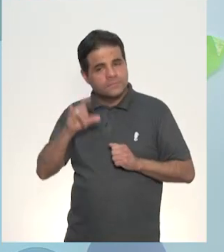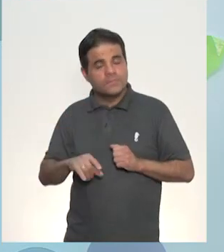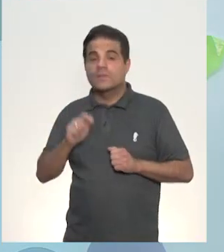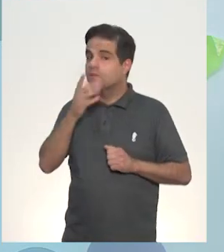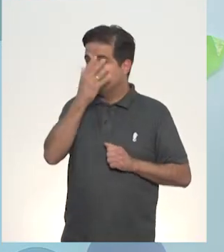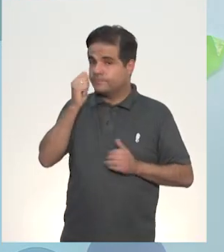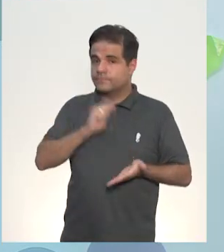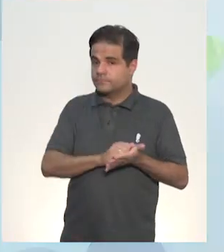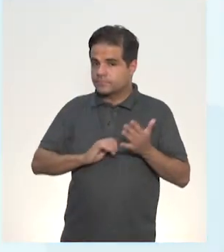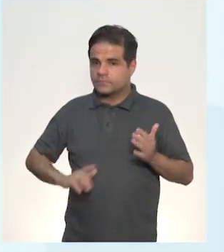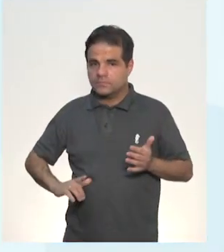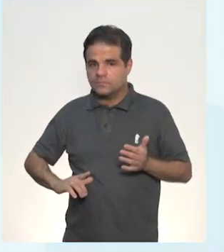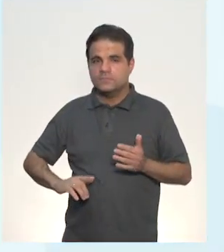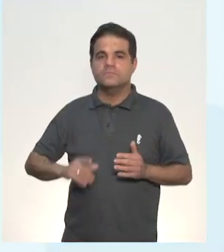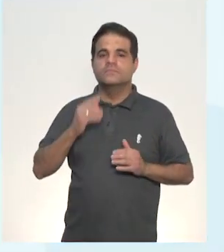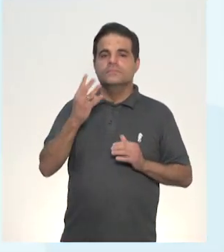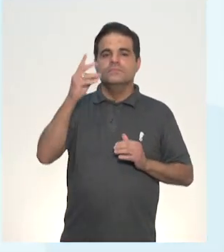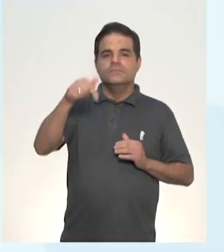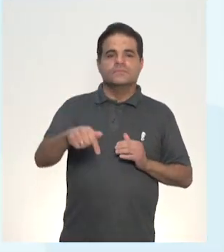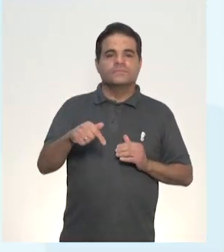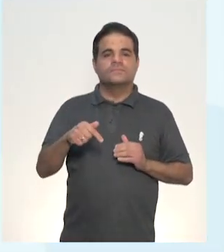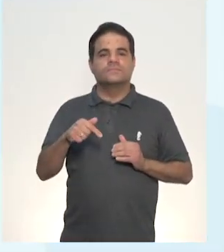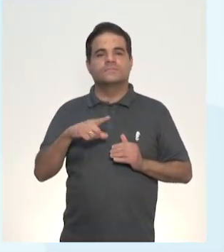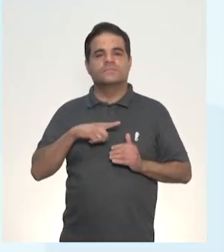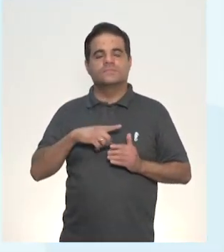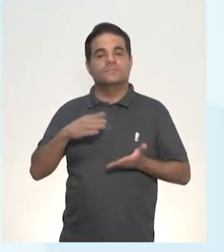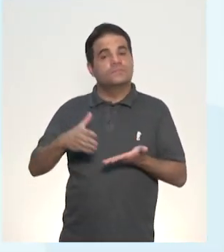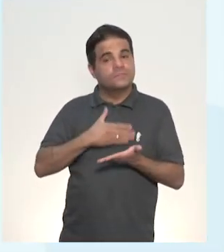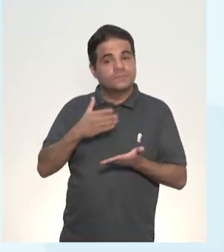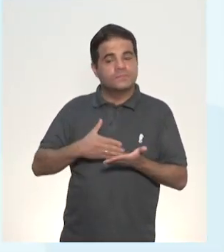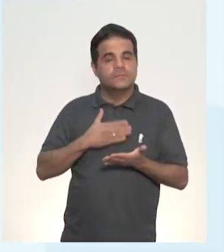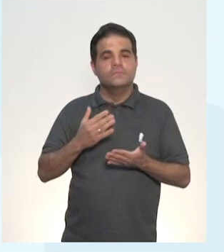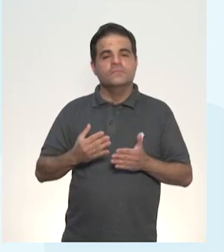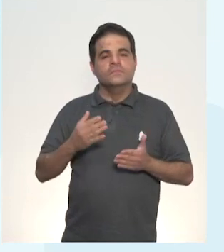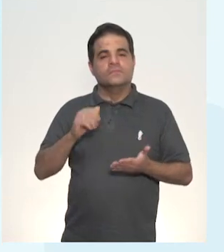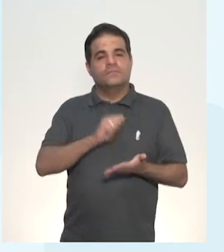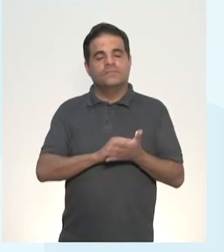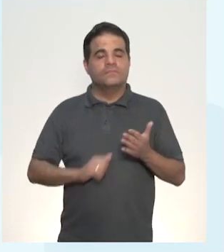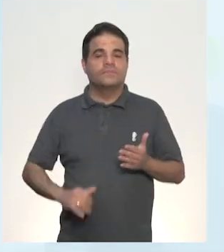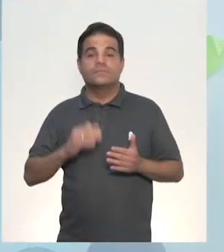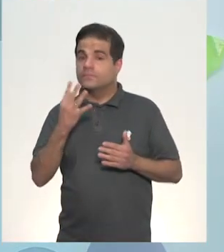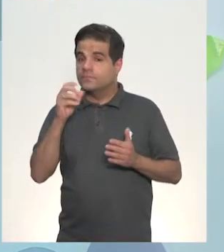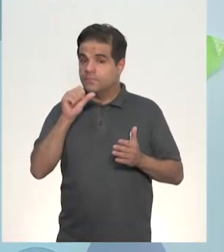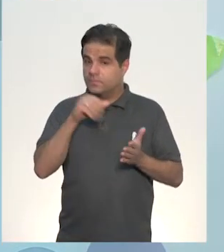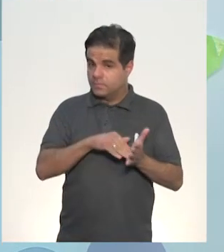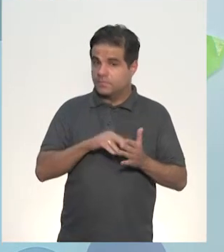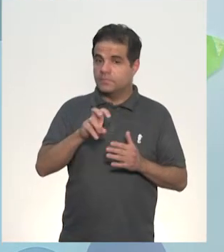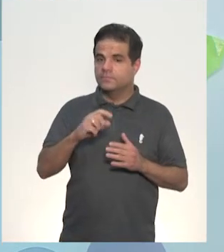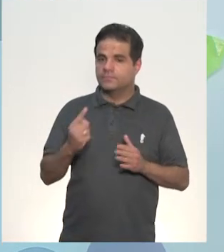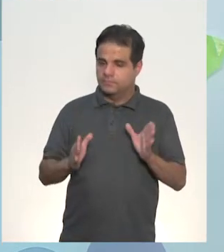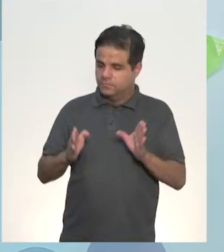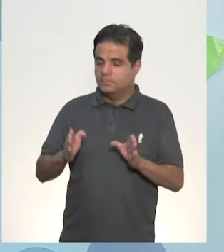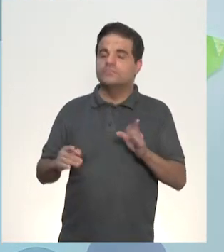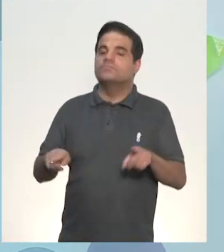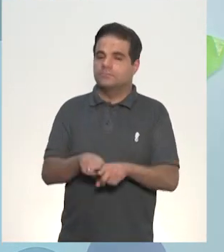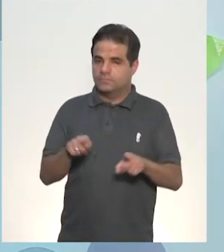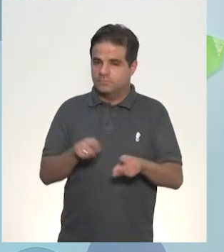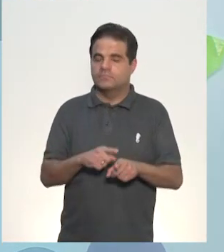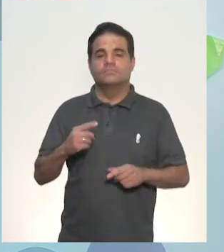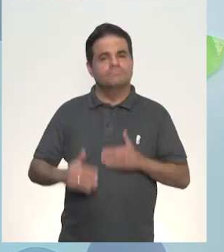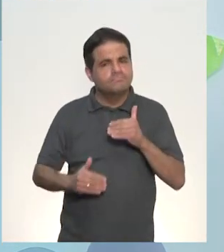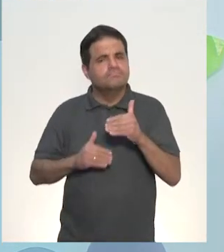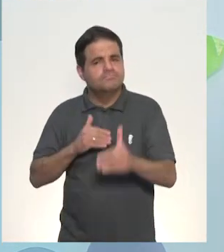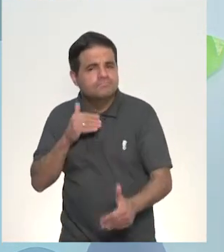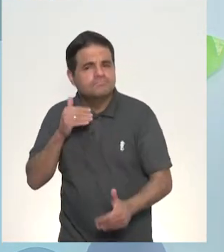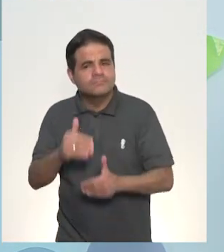as atividades da página 47 e faça as atividades da página 49 a 51 também, que estamos